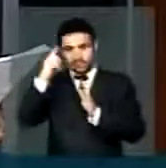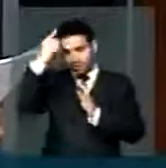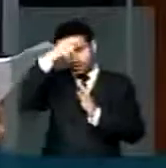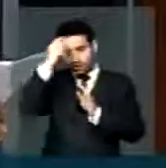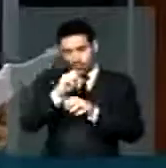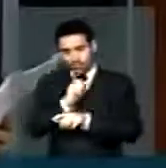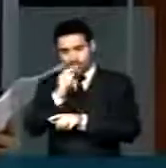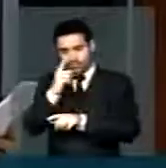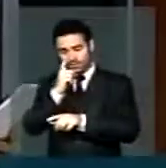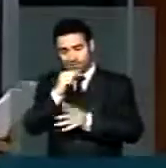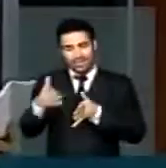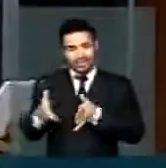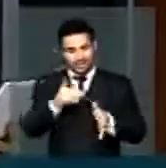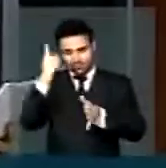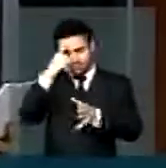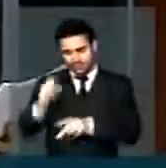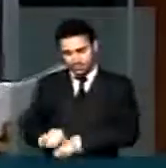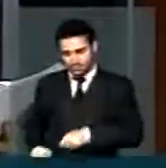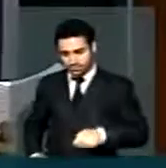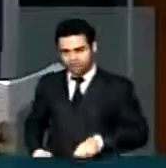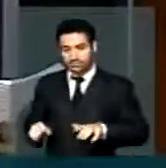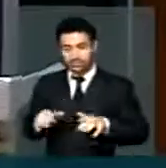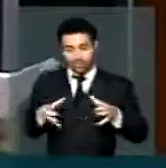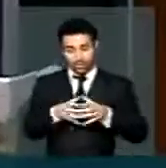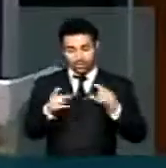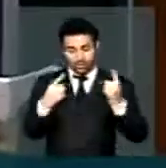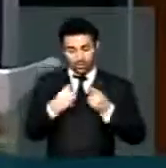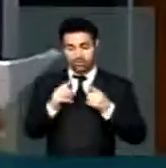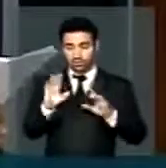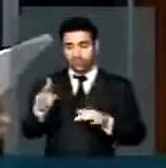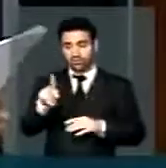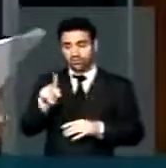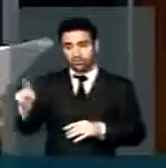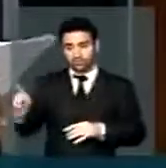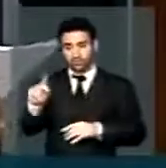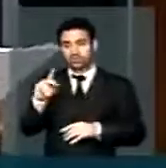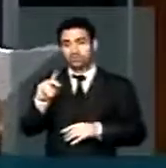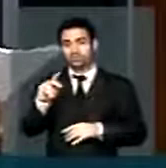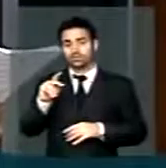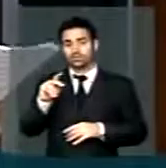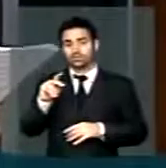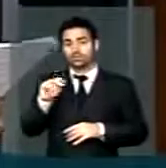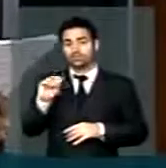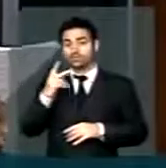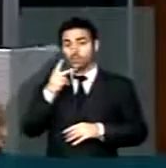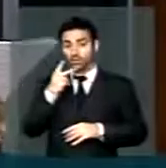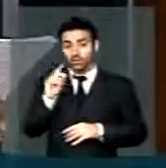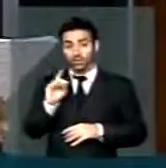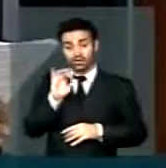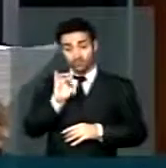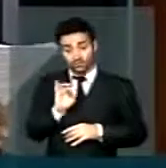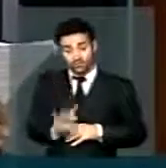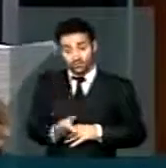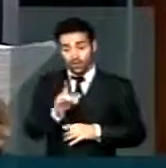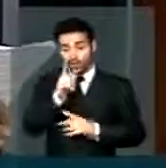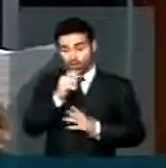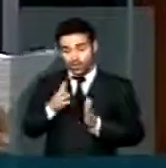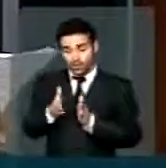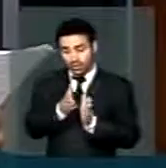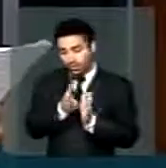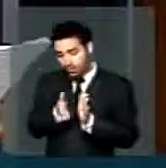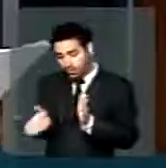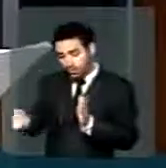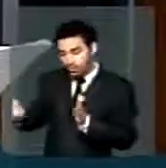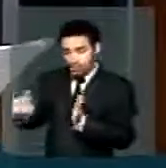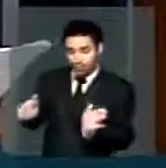terça passada, ouviu o professor Francisco de Assis Souza Filho, e ele foi taxativo em dizer que somente a transposição não